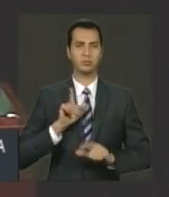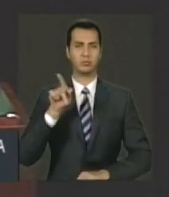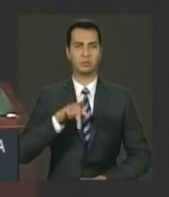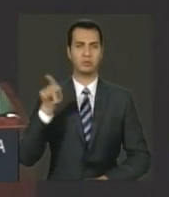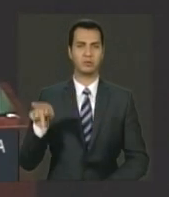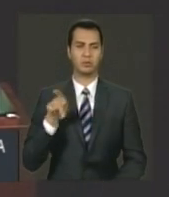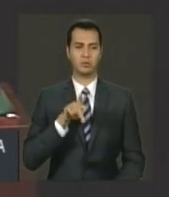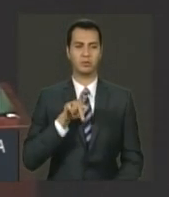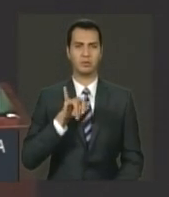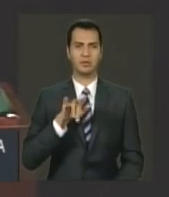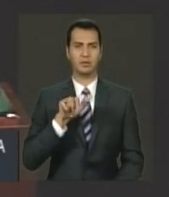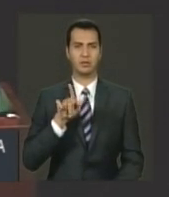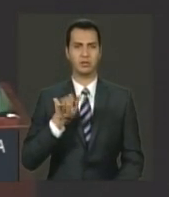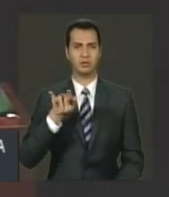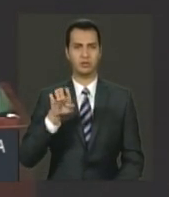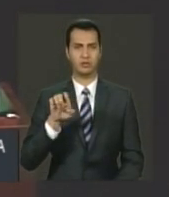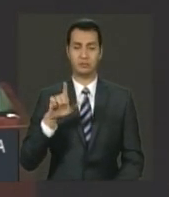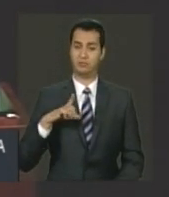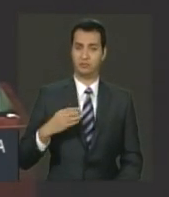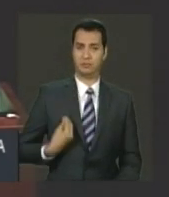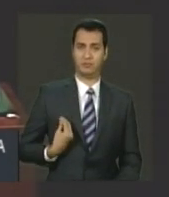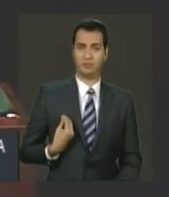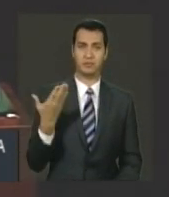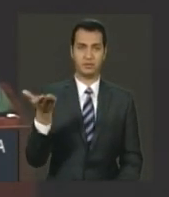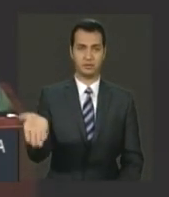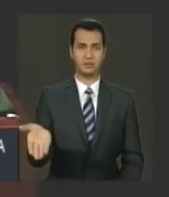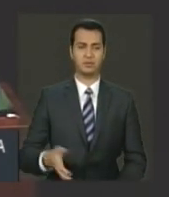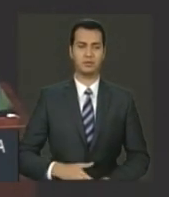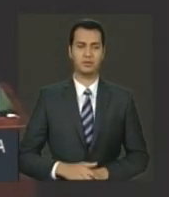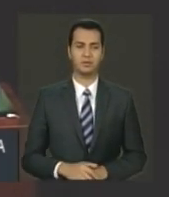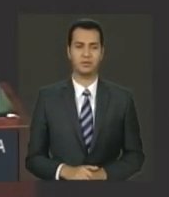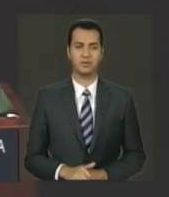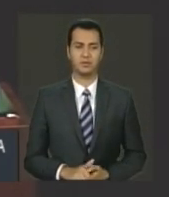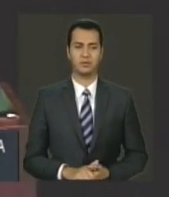honra a sua presença nesta sala.